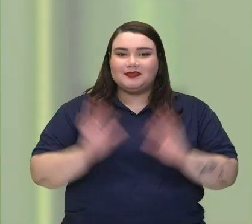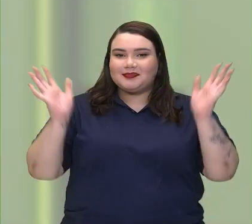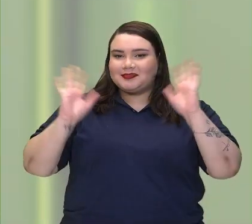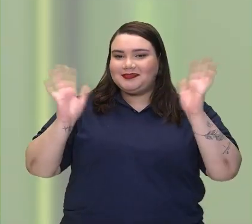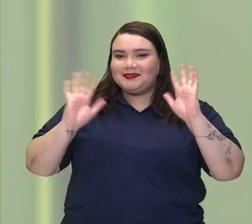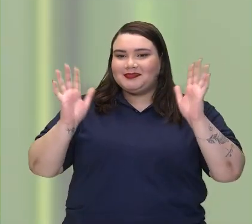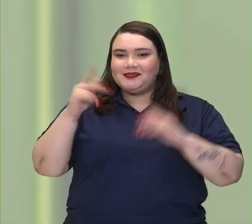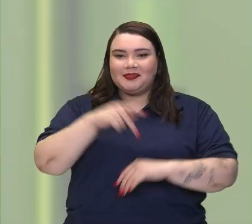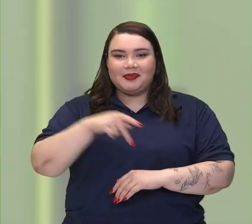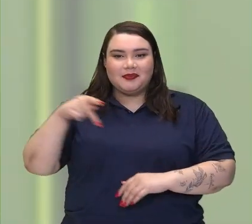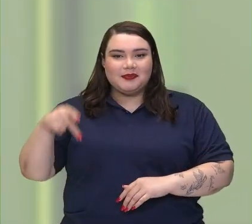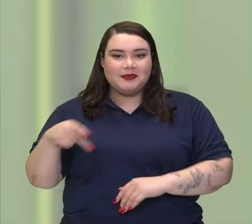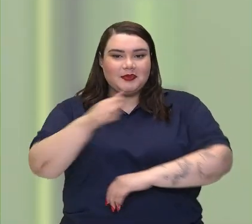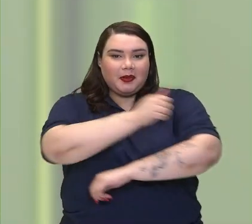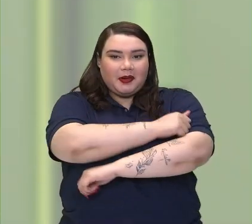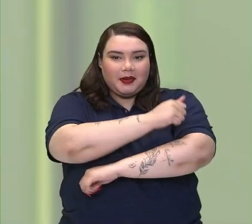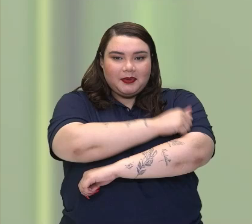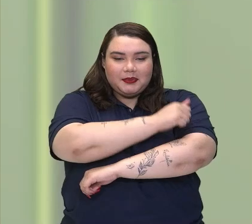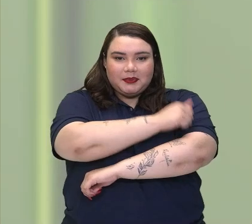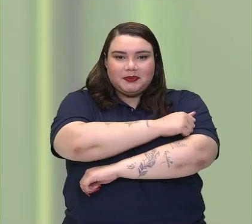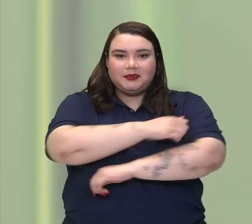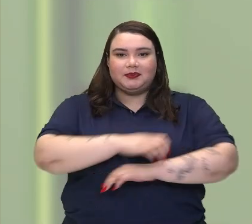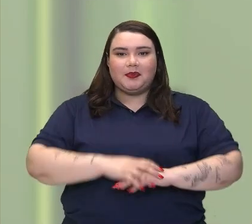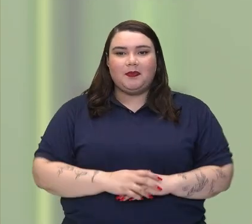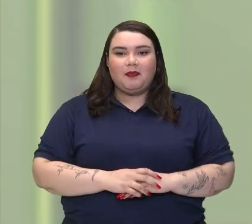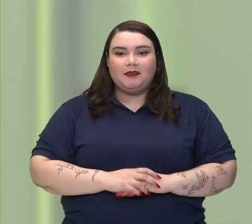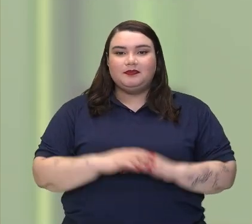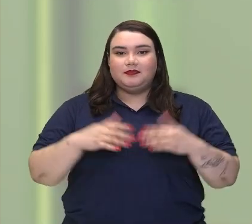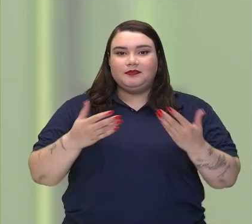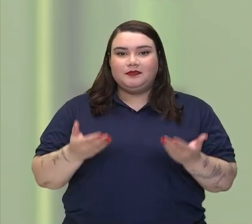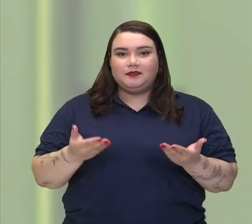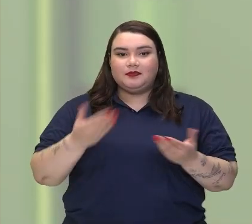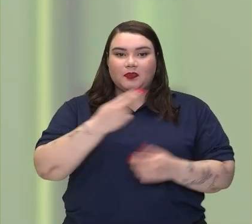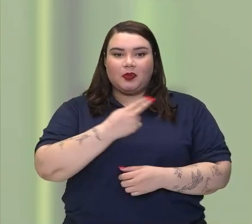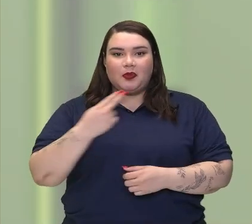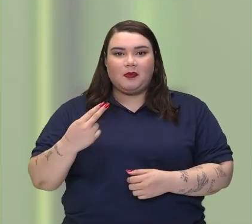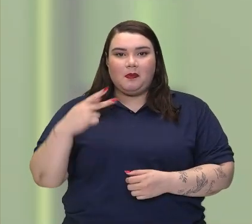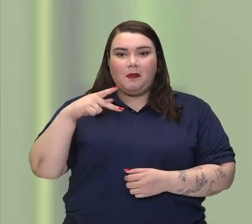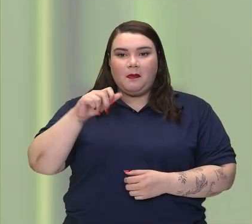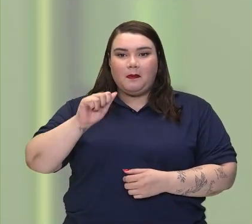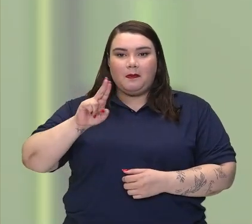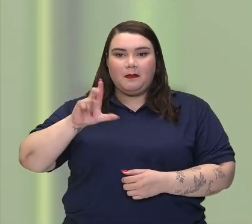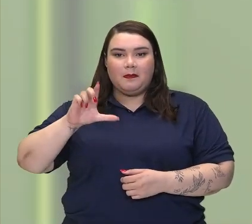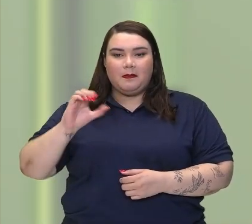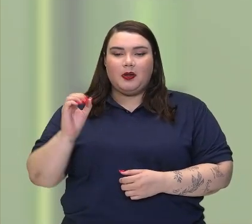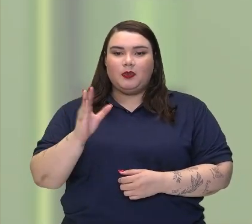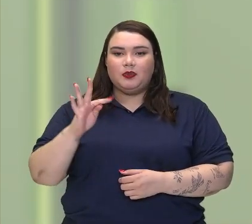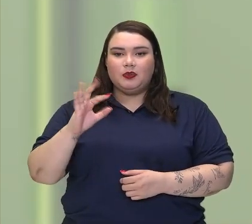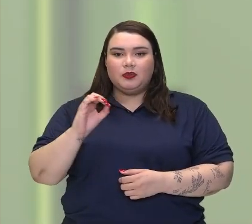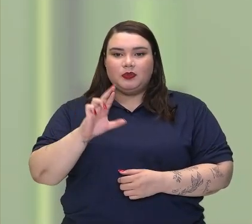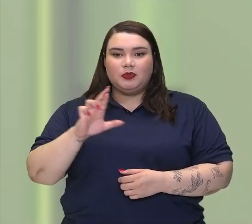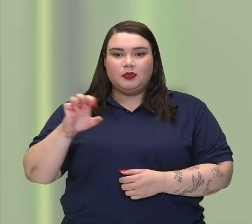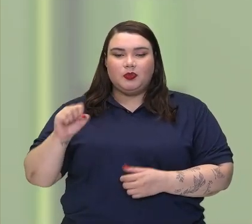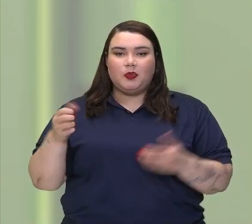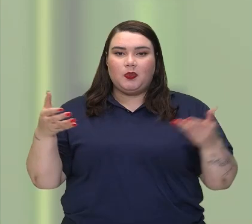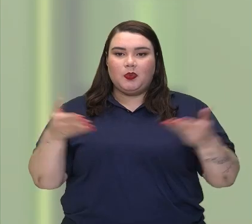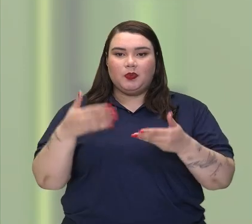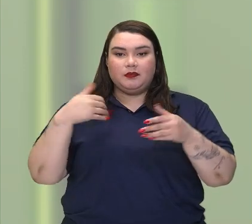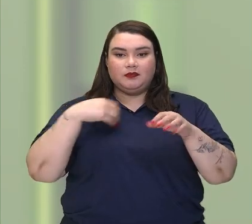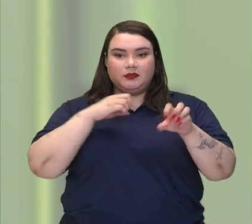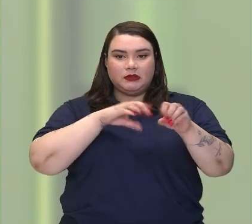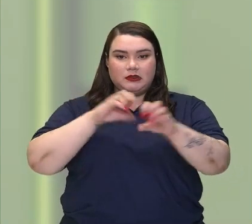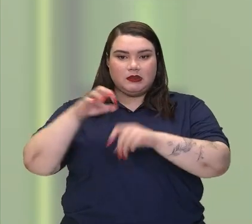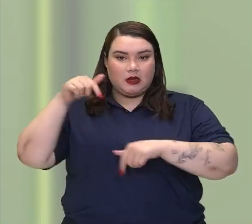Olá, professores e alunos! Meu nome é Paulo Torres e eu estarei aqui com vocês em